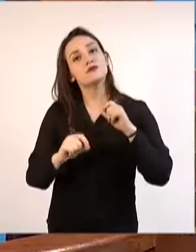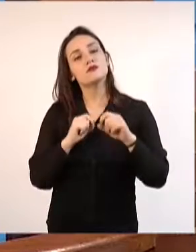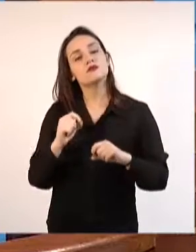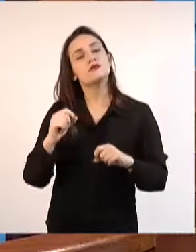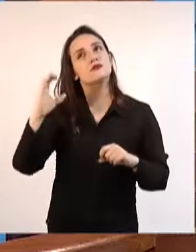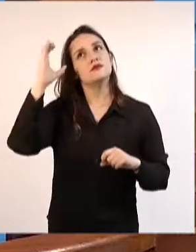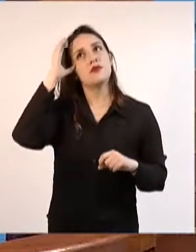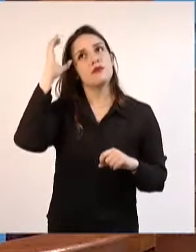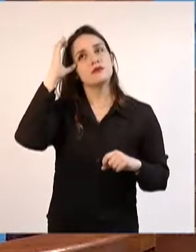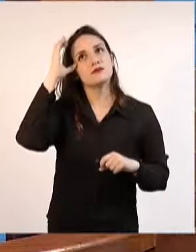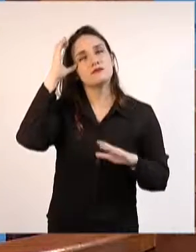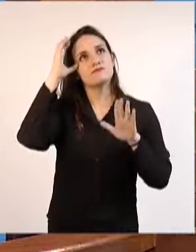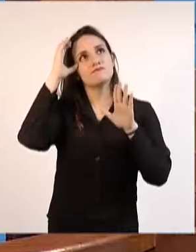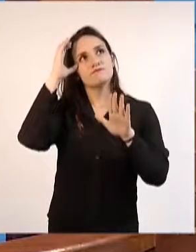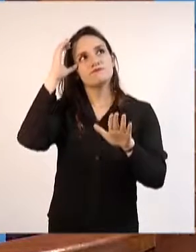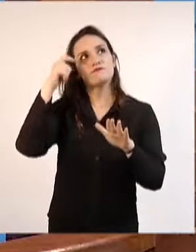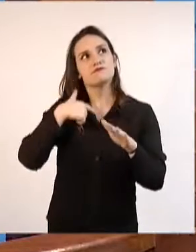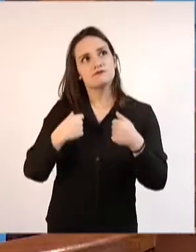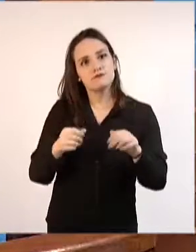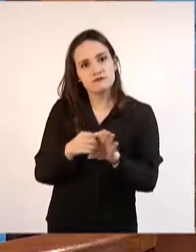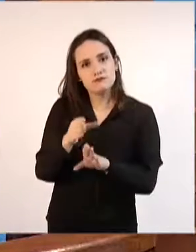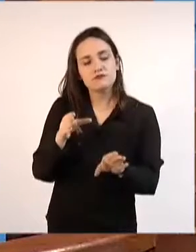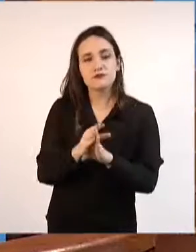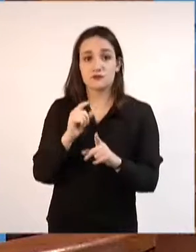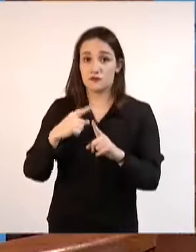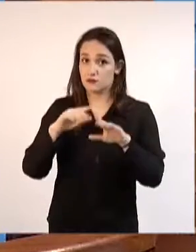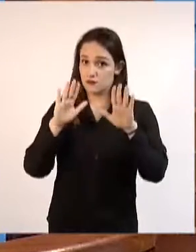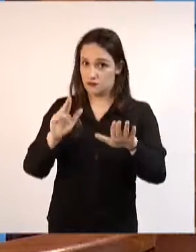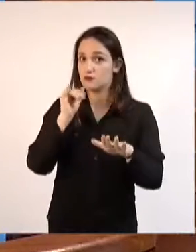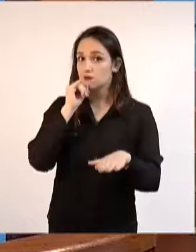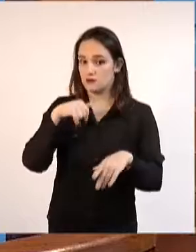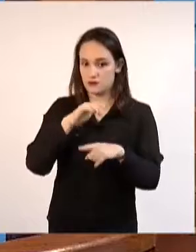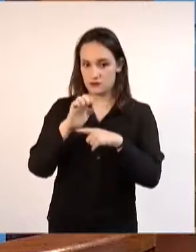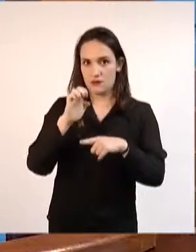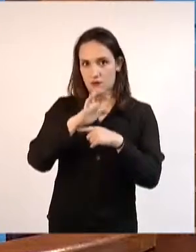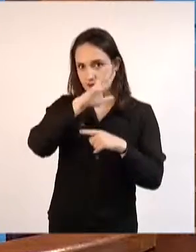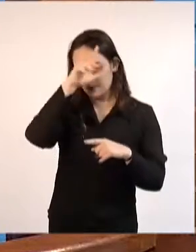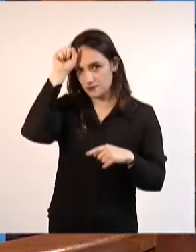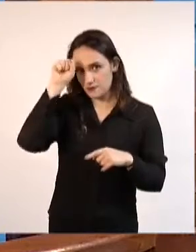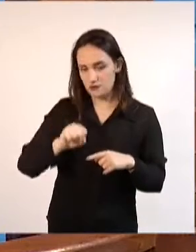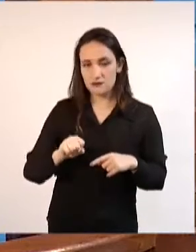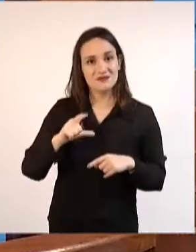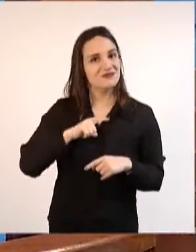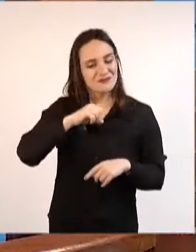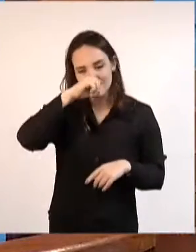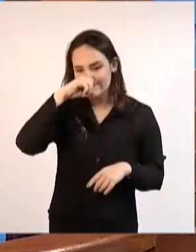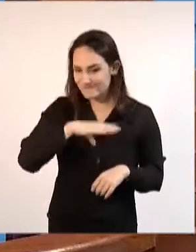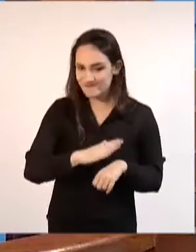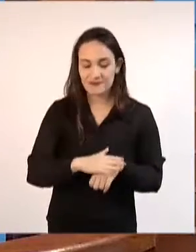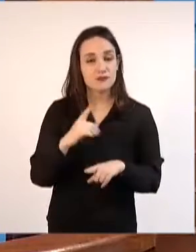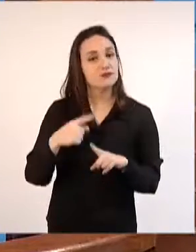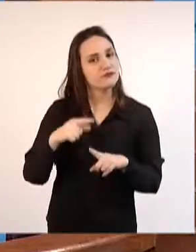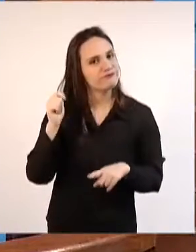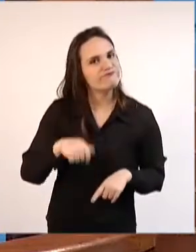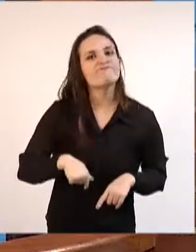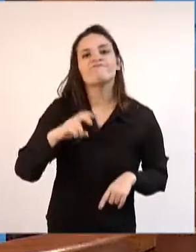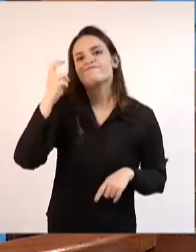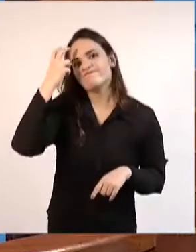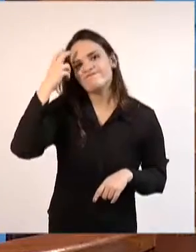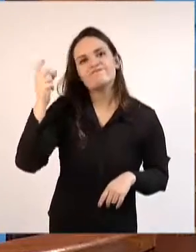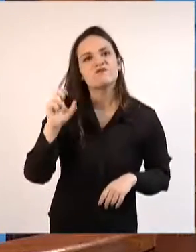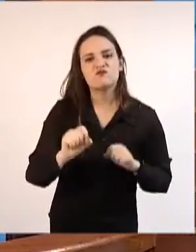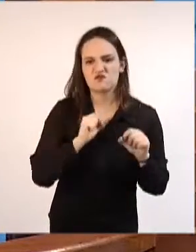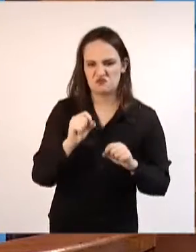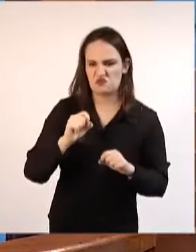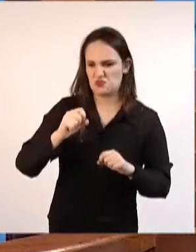Sul, por exemplo, é o estado onde mais acontece violência contra a mulher, justamente por causa dessa cultura que a pessoa tem de